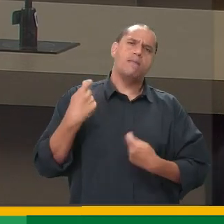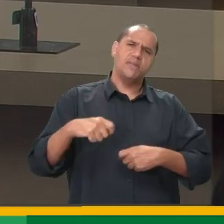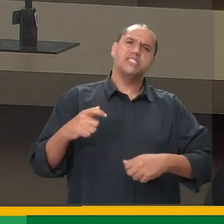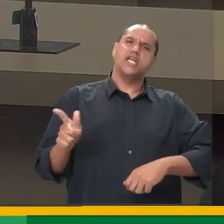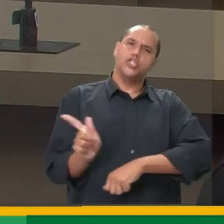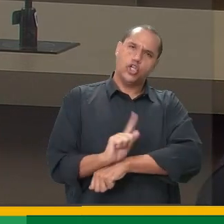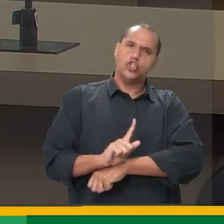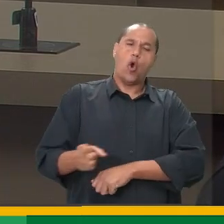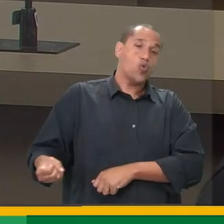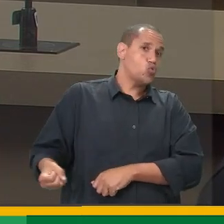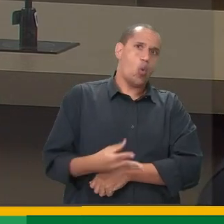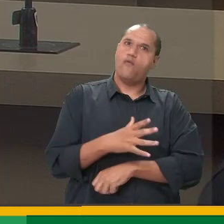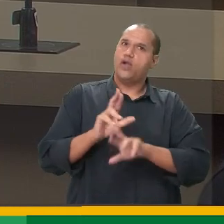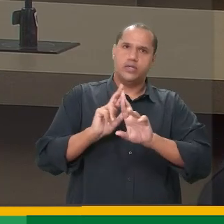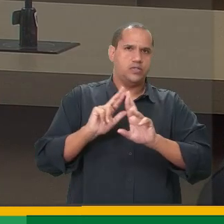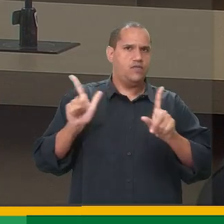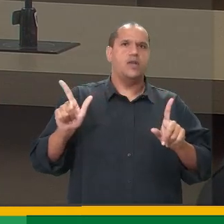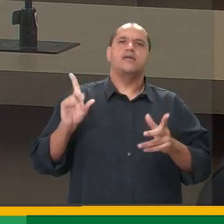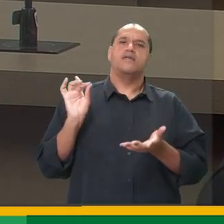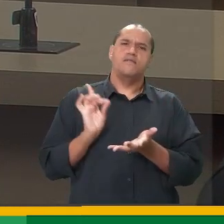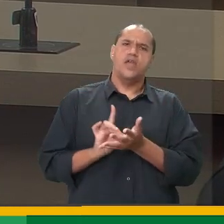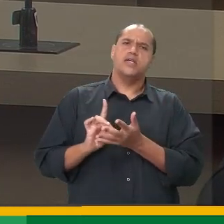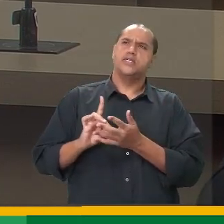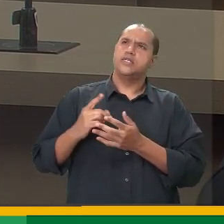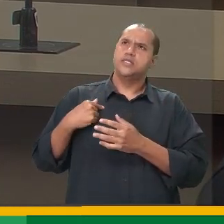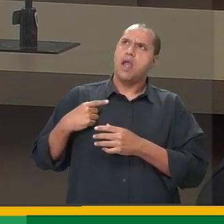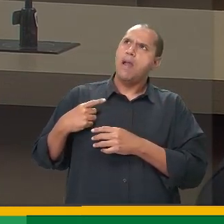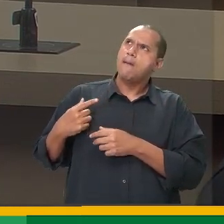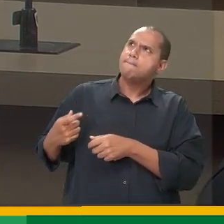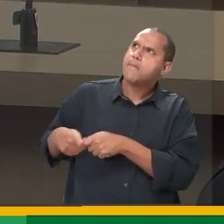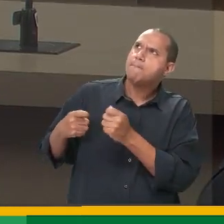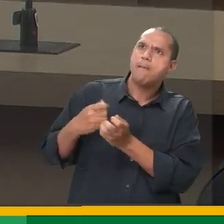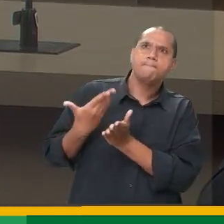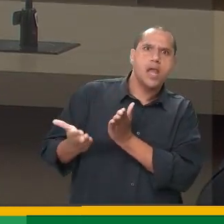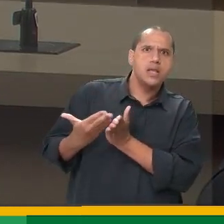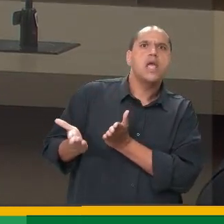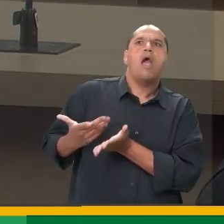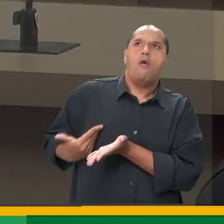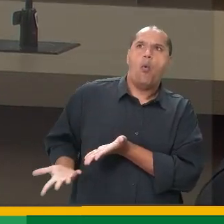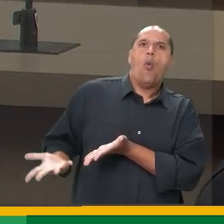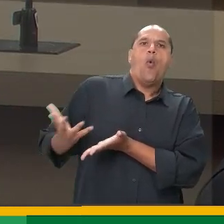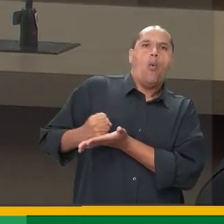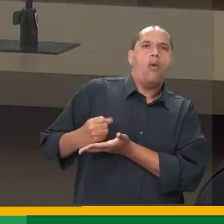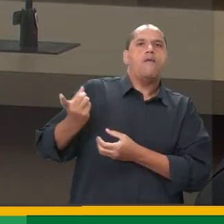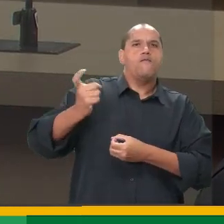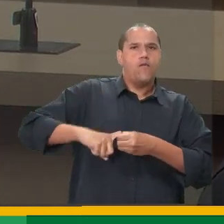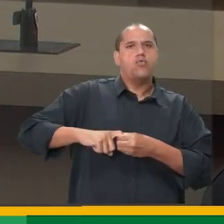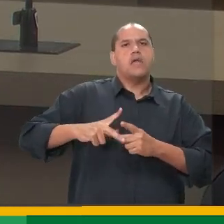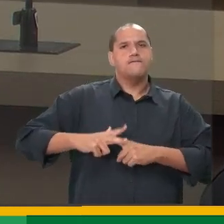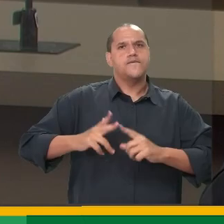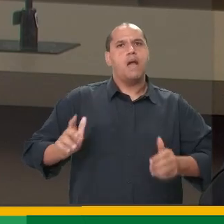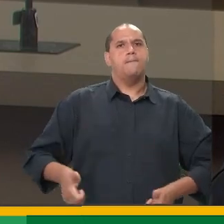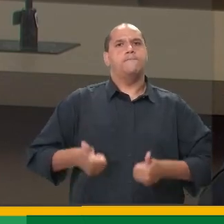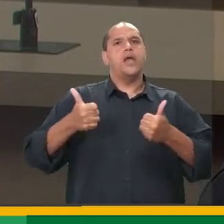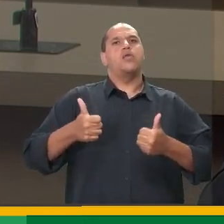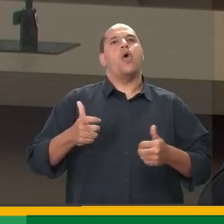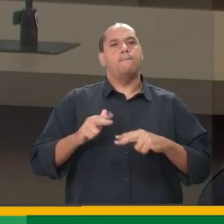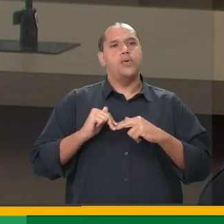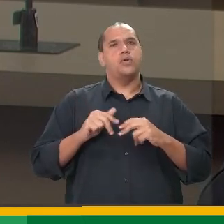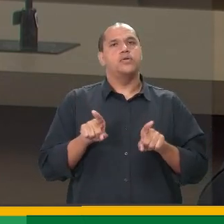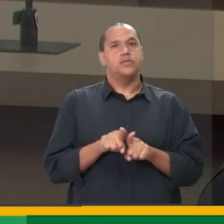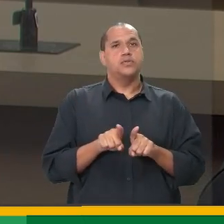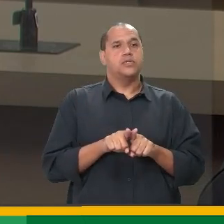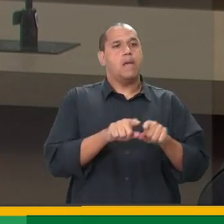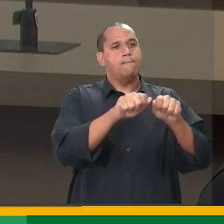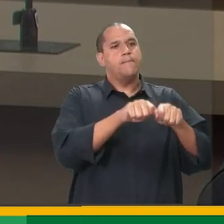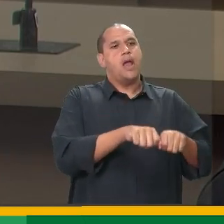de uma outra gestão que recupere o que Goiânia já teve né E aí para inclusive somar com a rede eh eh que